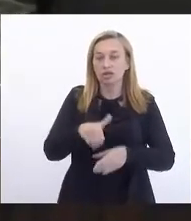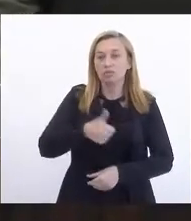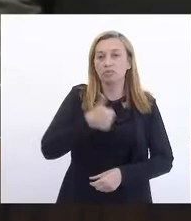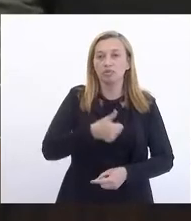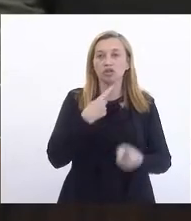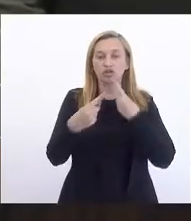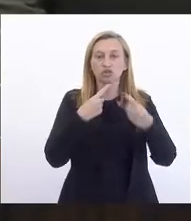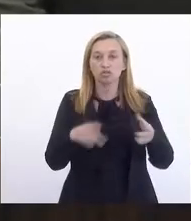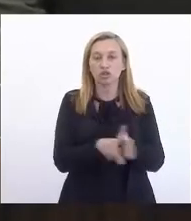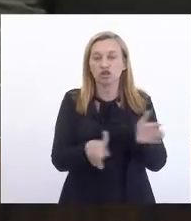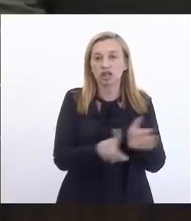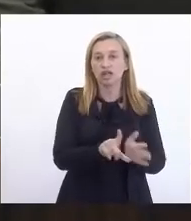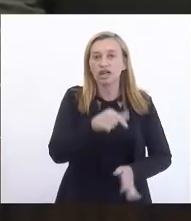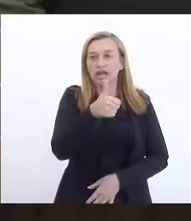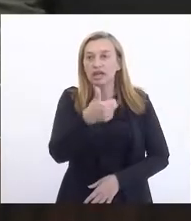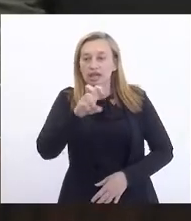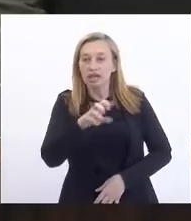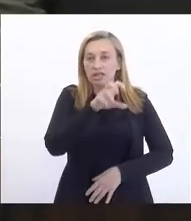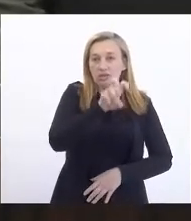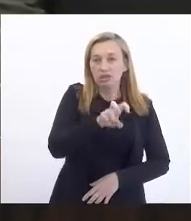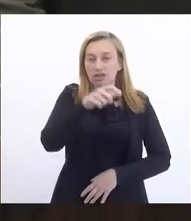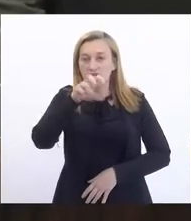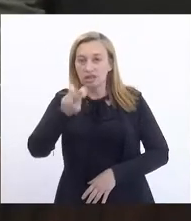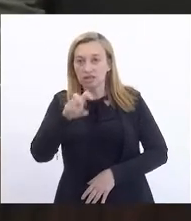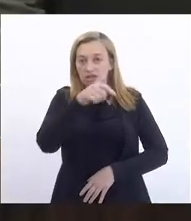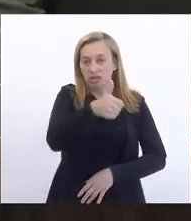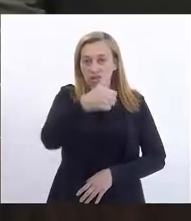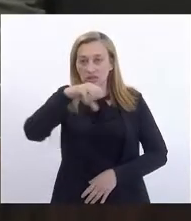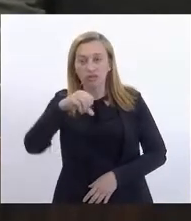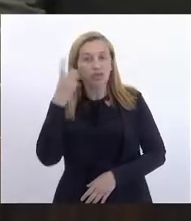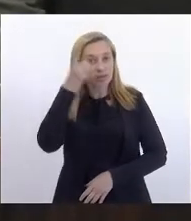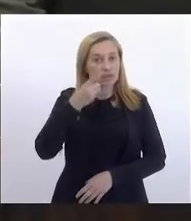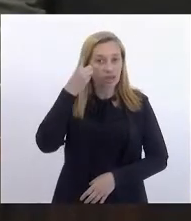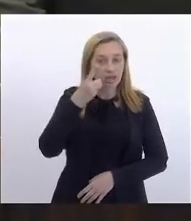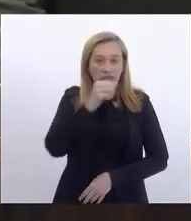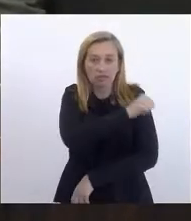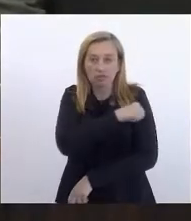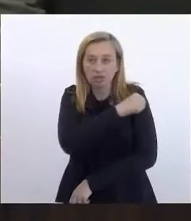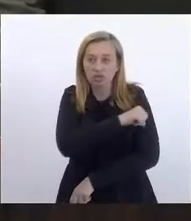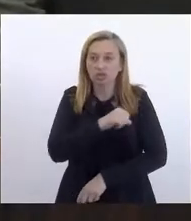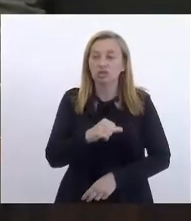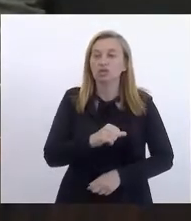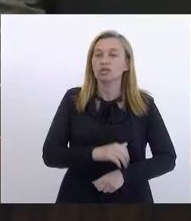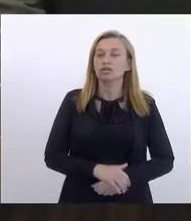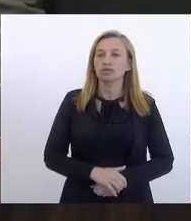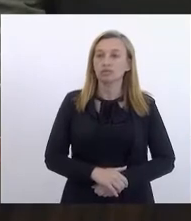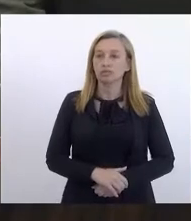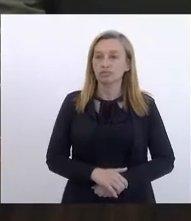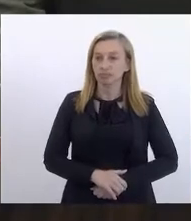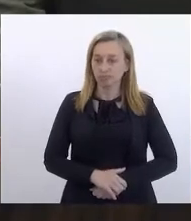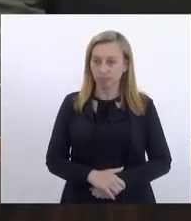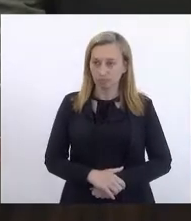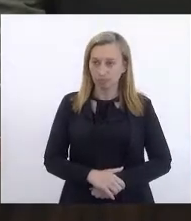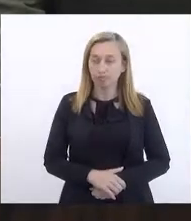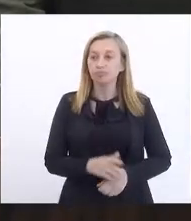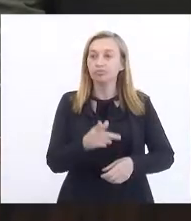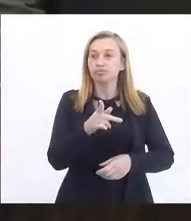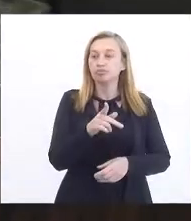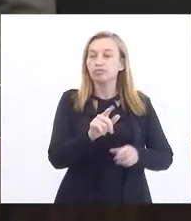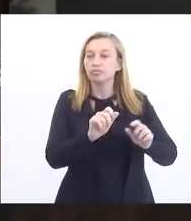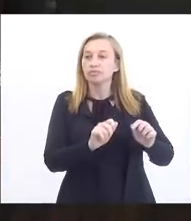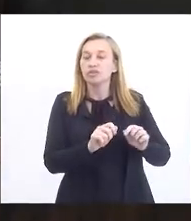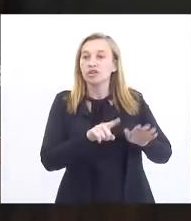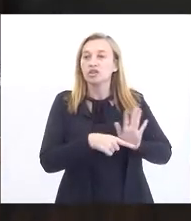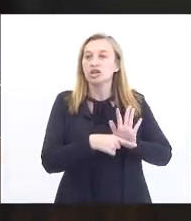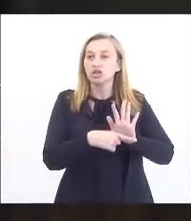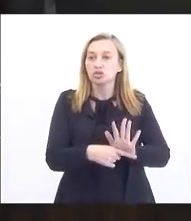primeira discussão, projeto de lei 1555 de 19 de autoria de deputada enfermeira Regiane que dispõe sobre o programa de atendimento